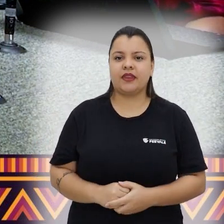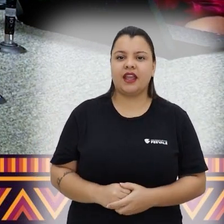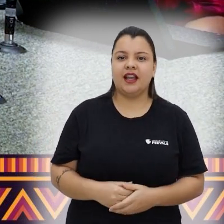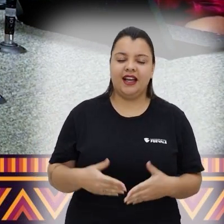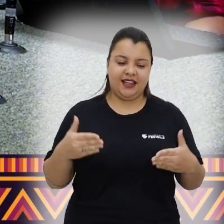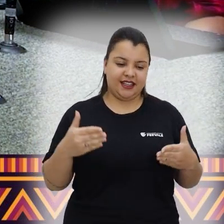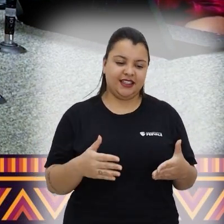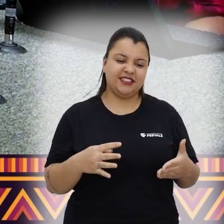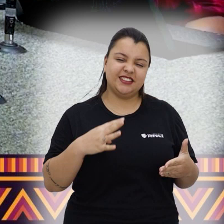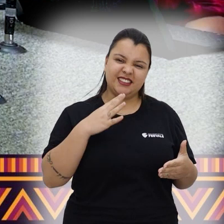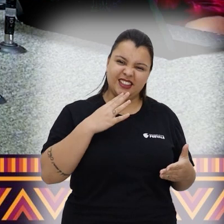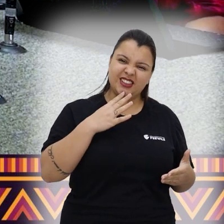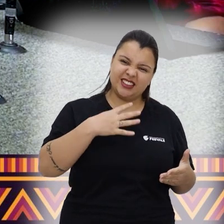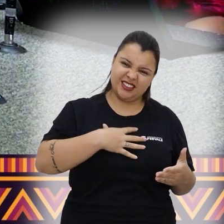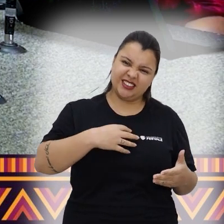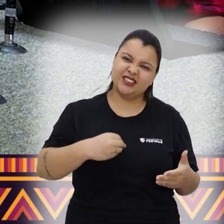dos filhos é um negócio